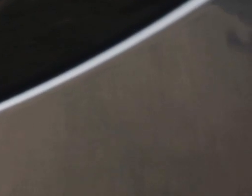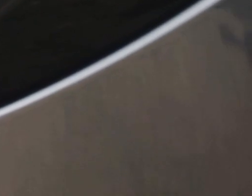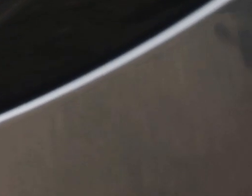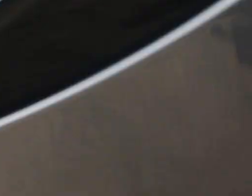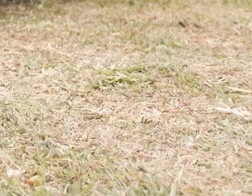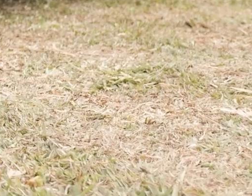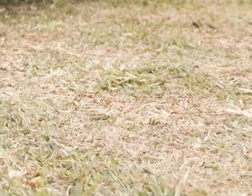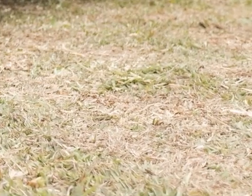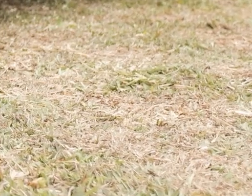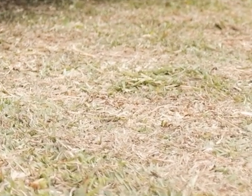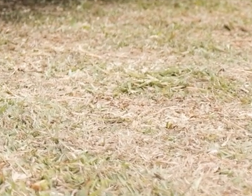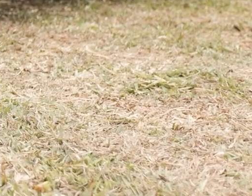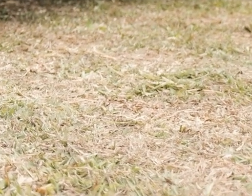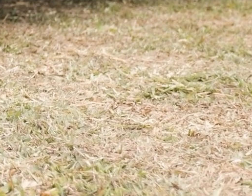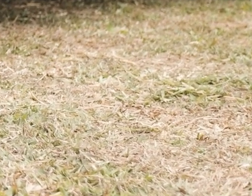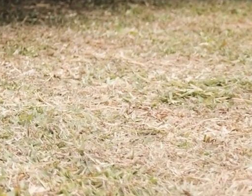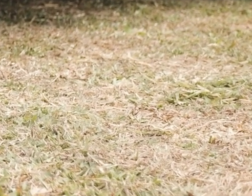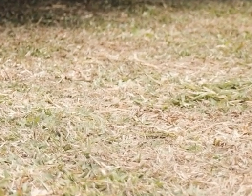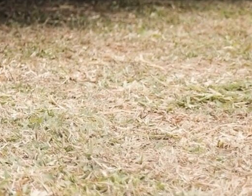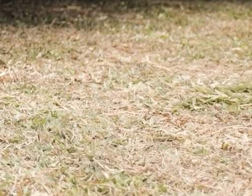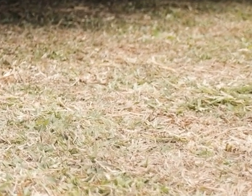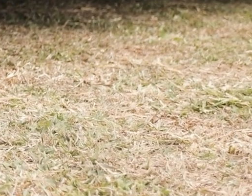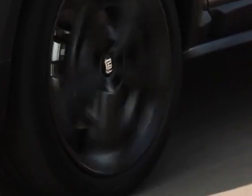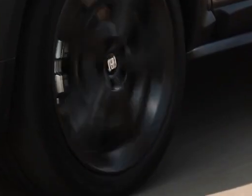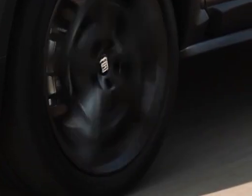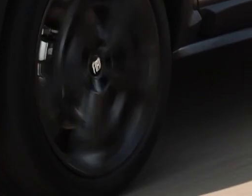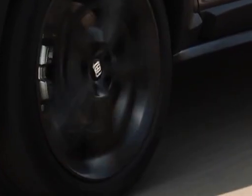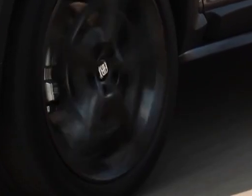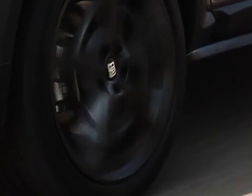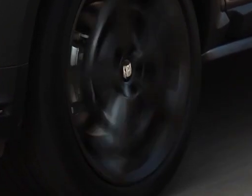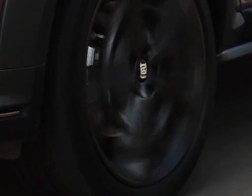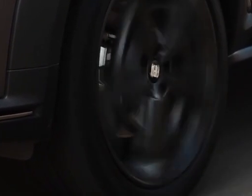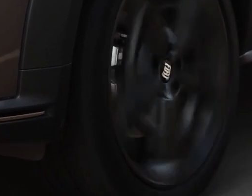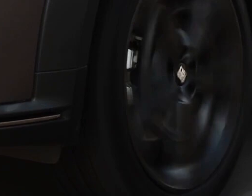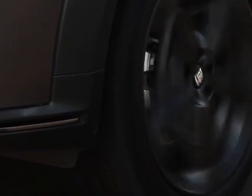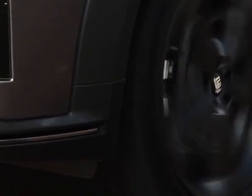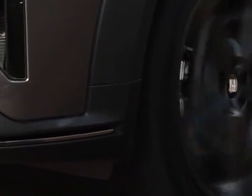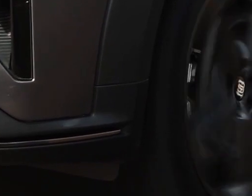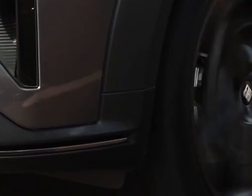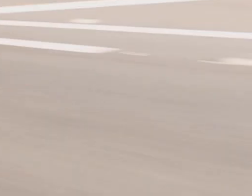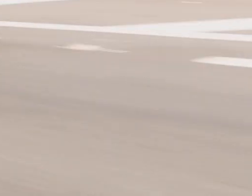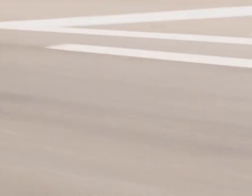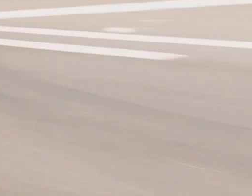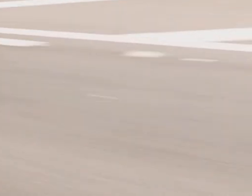Câmera mostra detalhes internos e externos do veículo. Escrito AutoOnline.